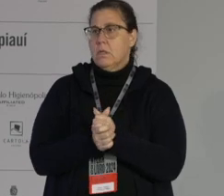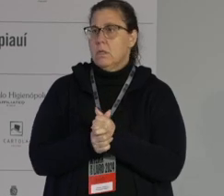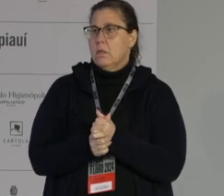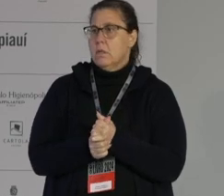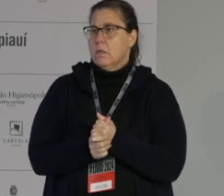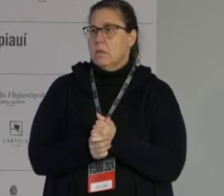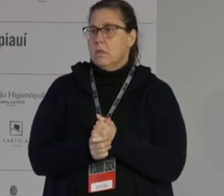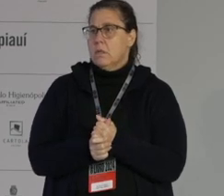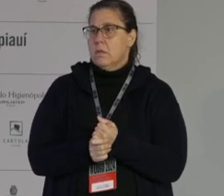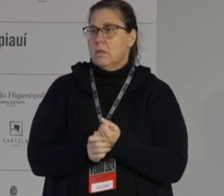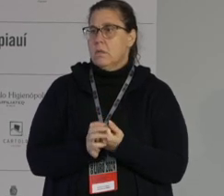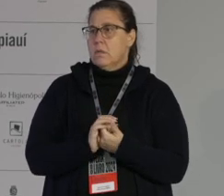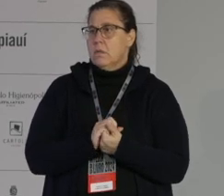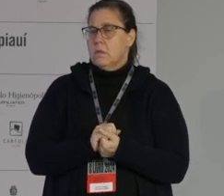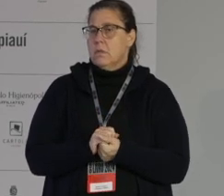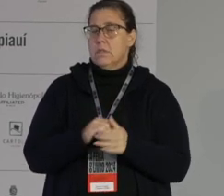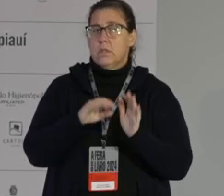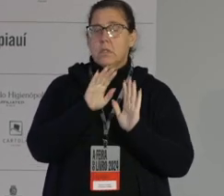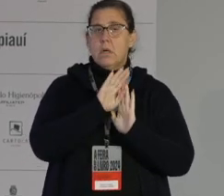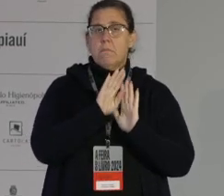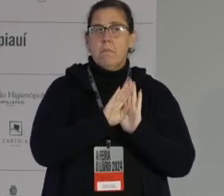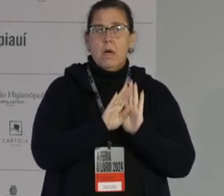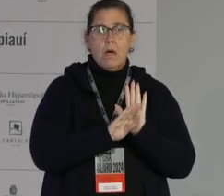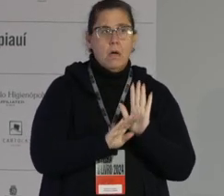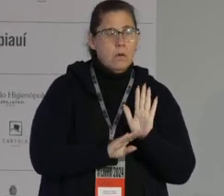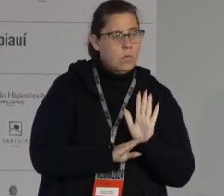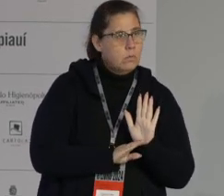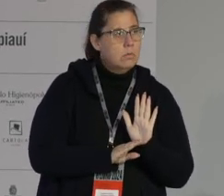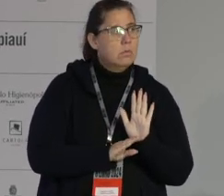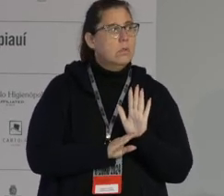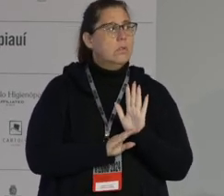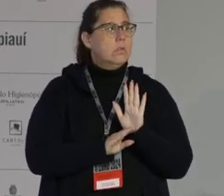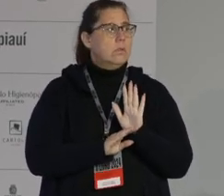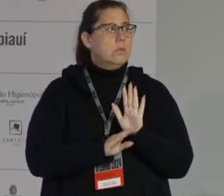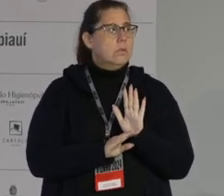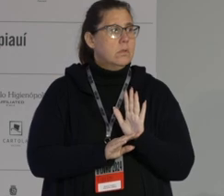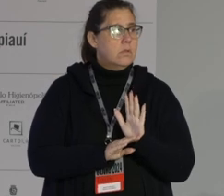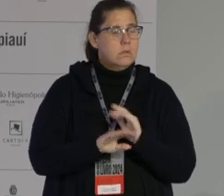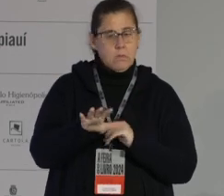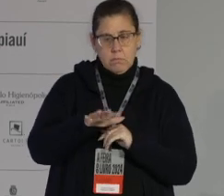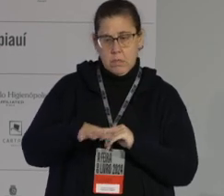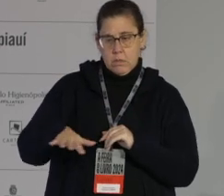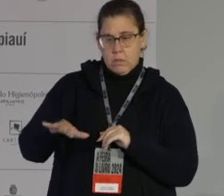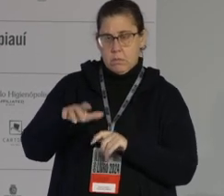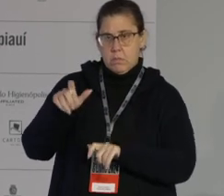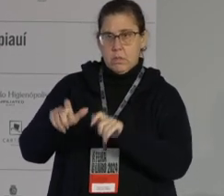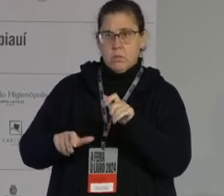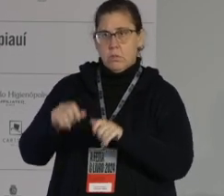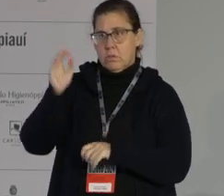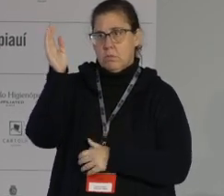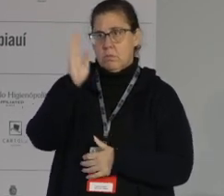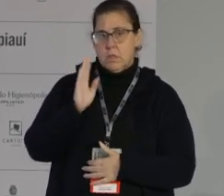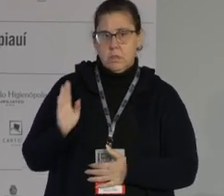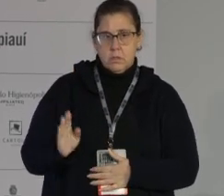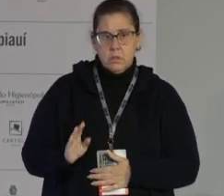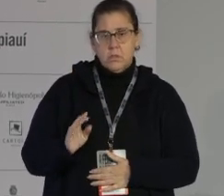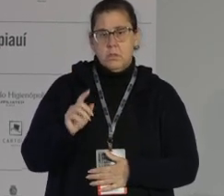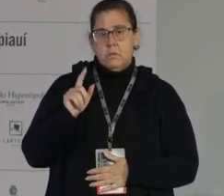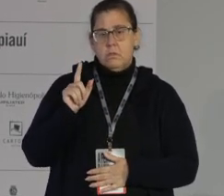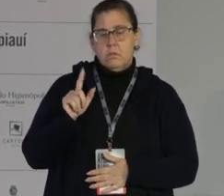que está na pauta, assim, de grande parte da população brasileira, e que